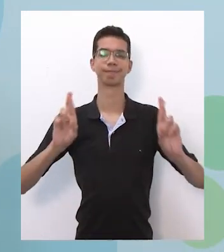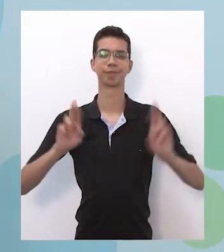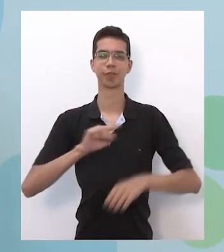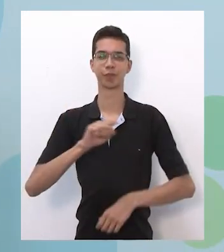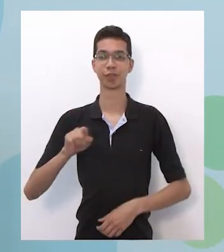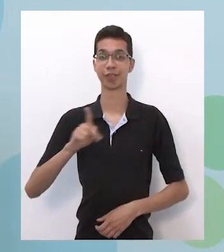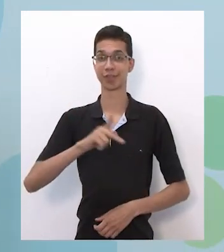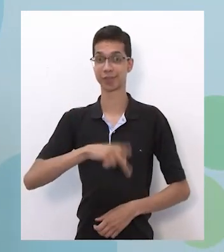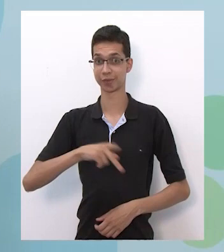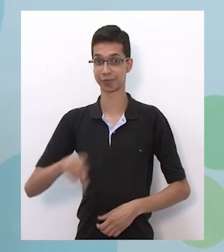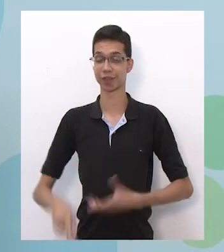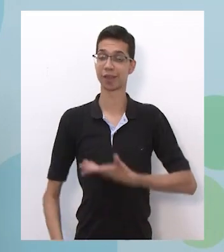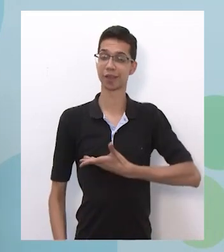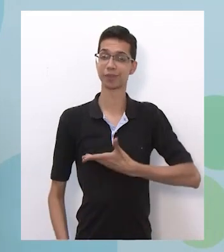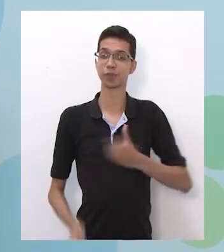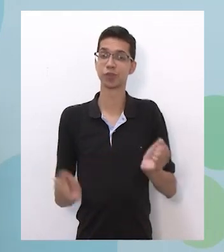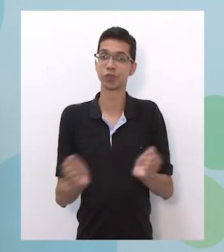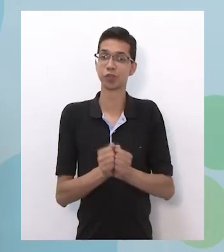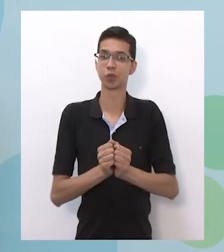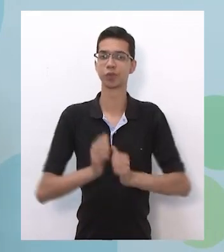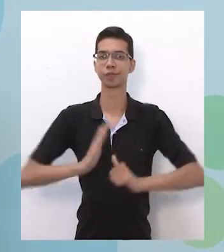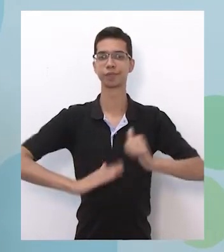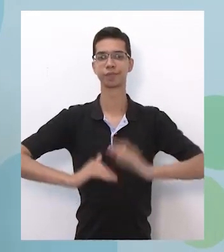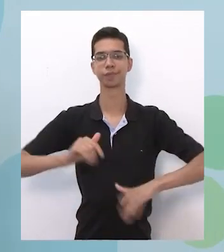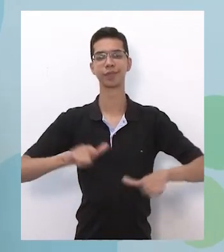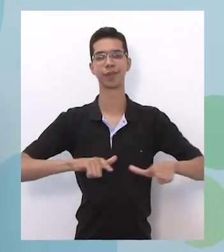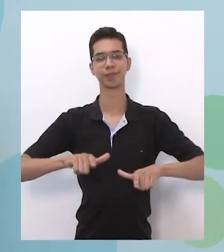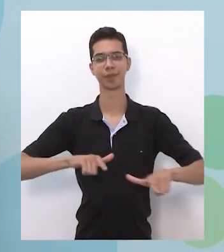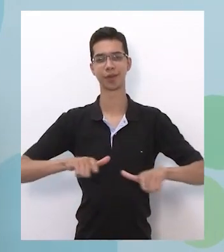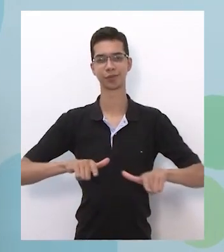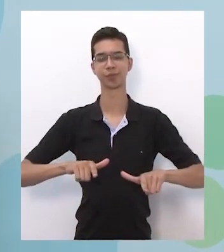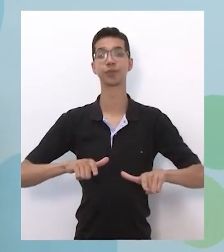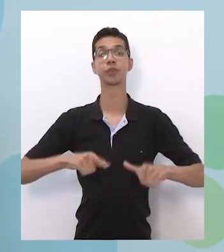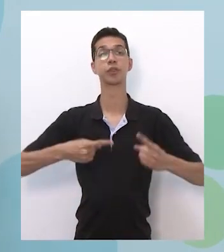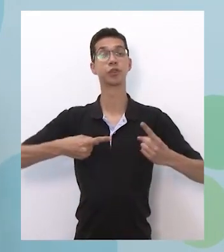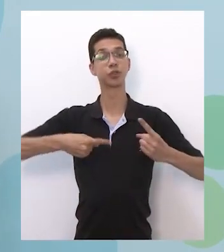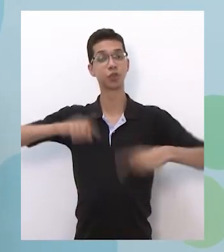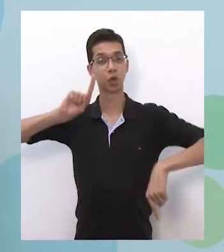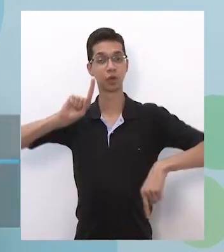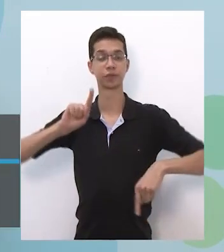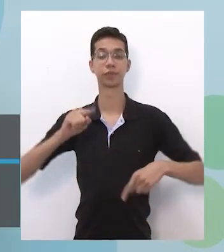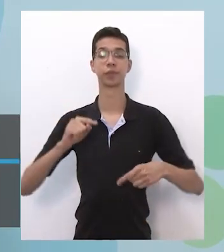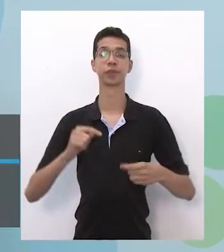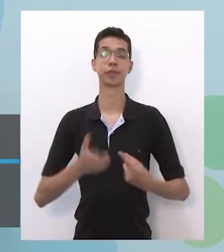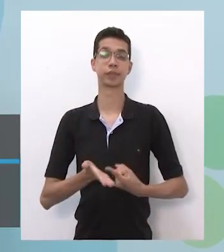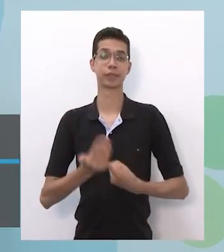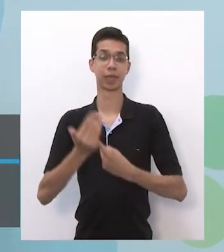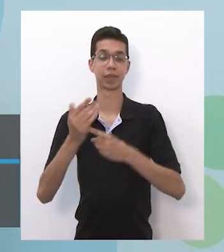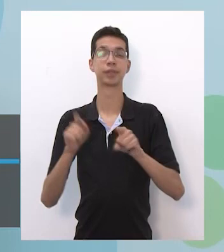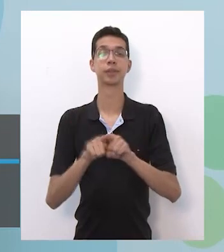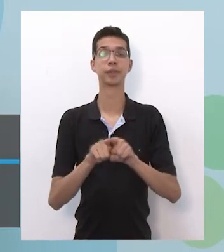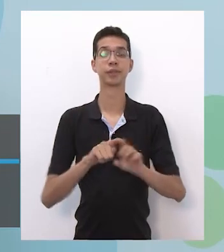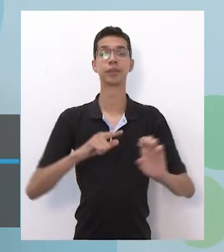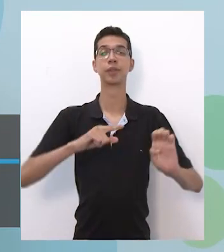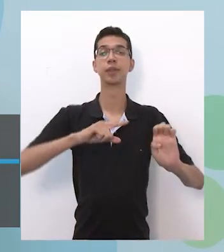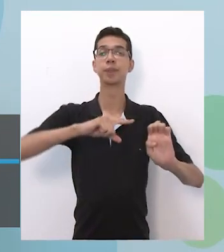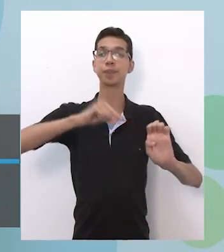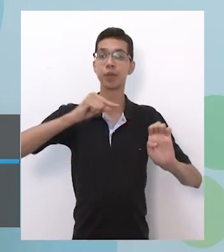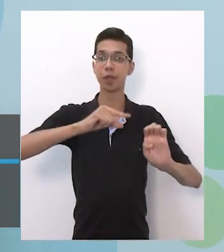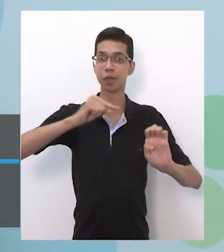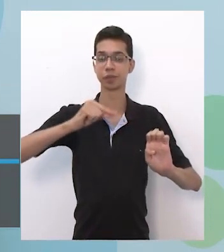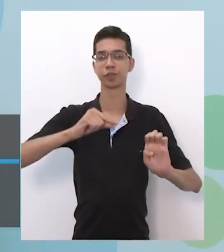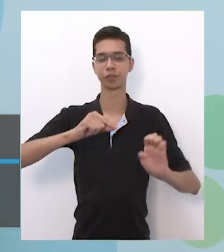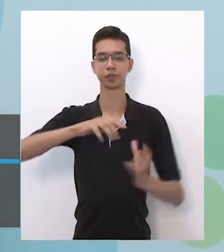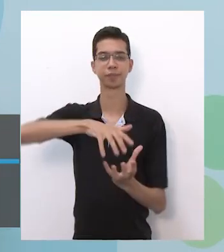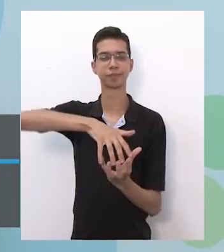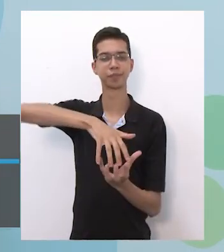nossos colegas aqui e fazer com que essa política de inovação, de tecnologia, de empreendedorismo cresça cada vez mais